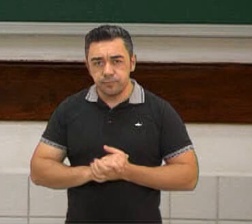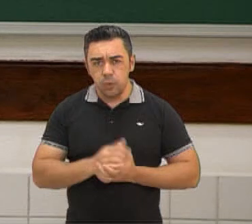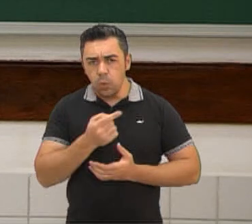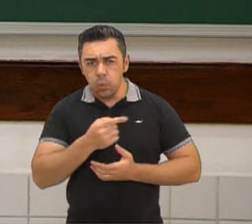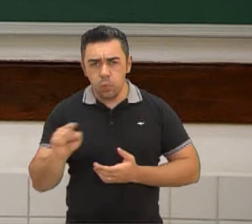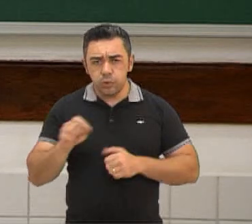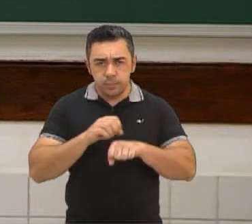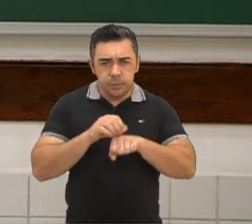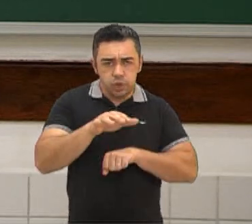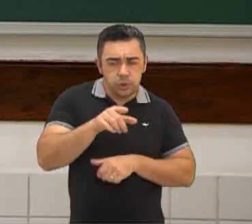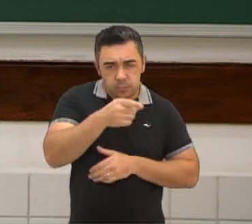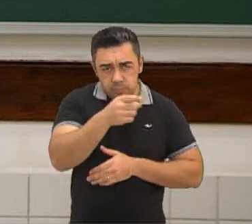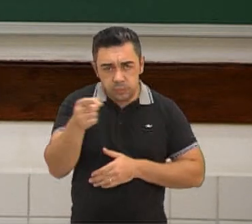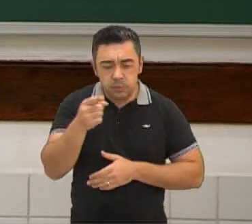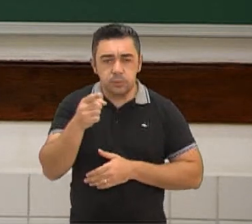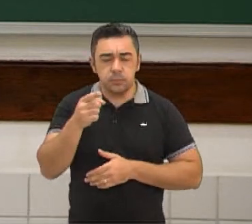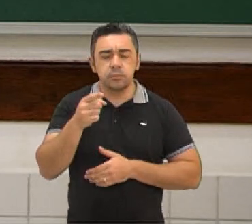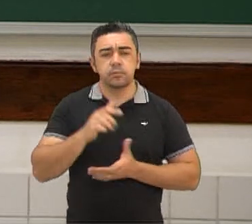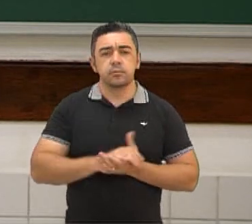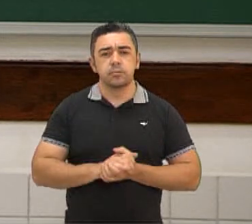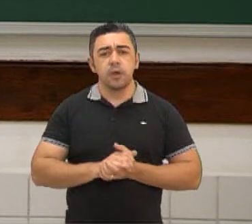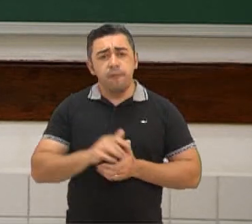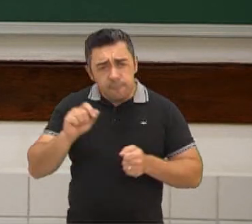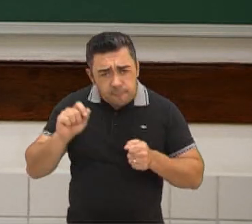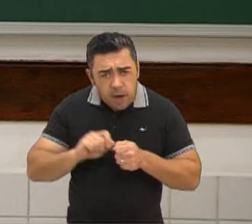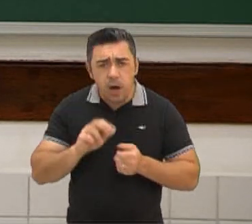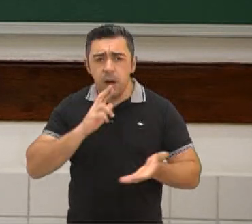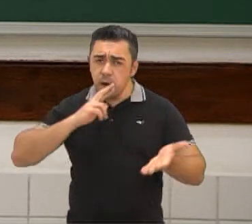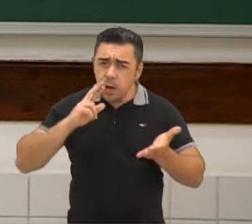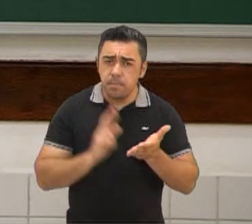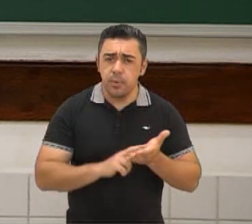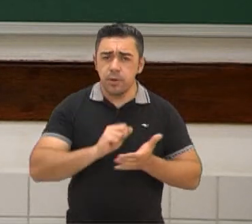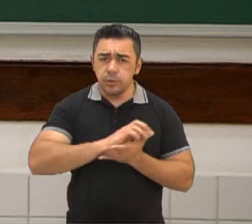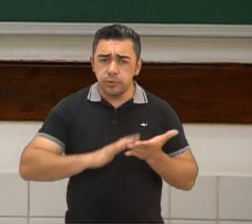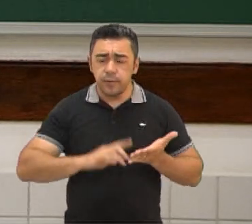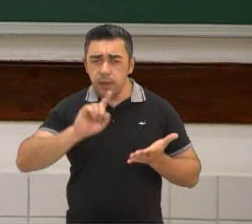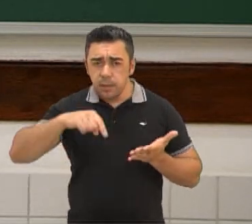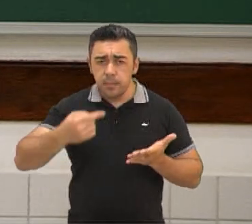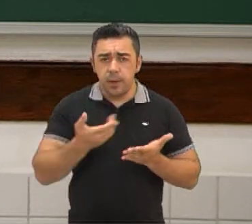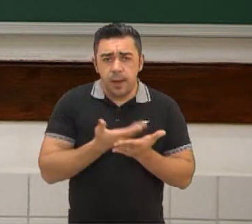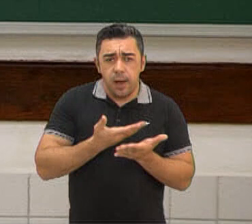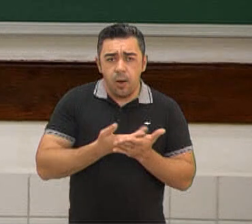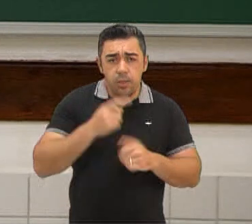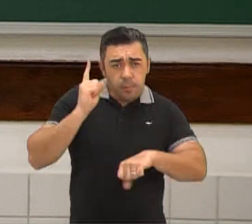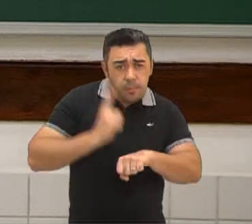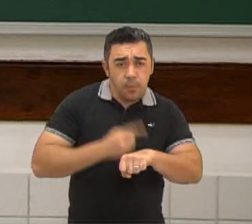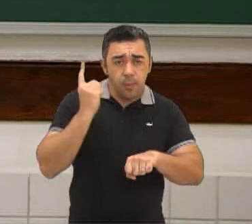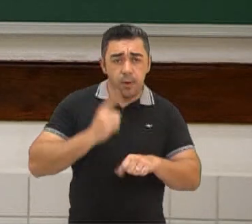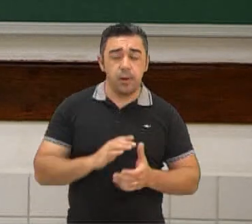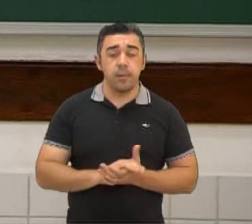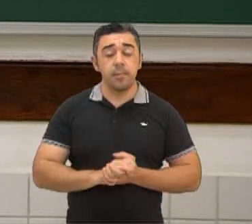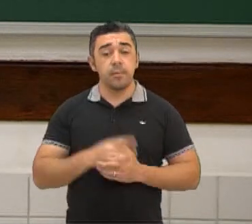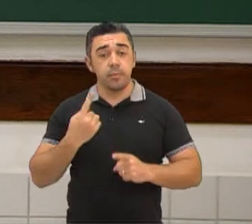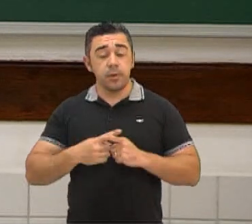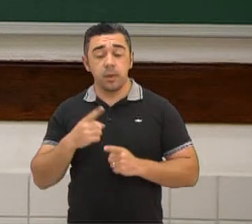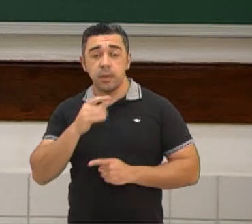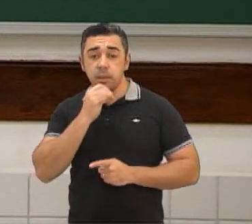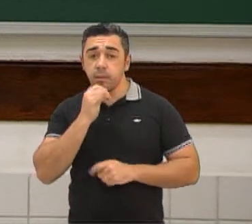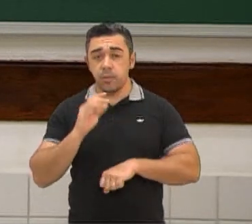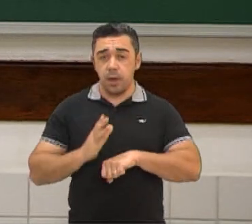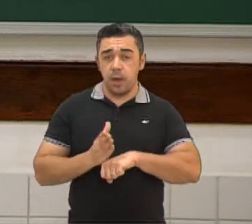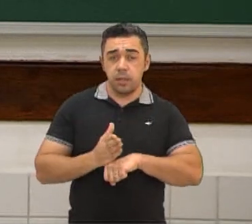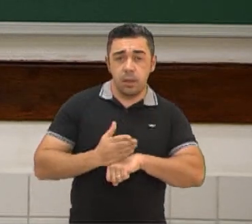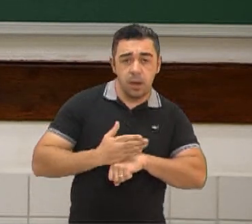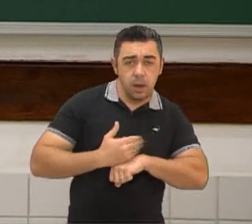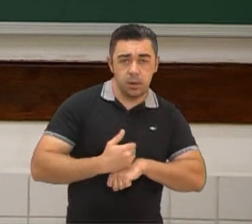uma última orientação que eu dou, procure fazer as atividades logo depois da aula ou no mesmo dia. Assim você não vai ficar